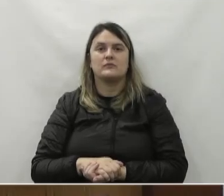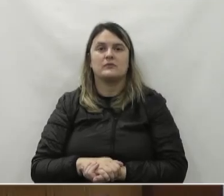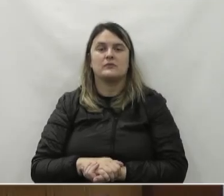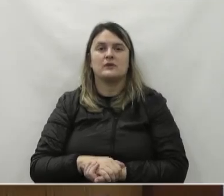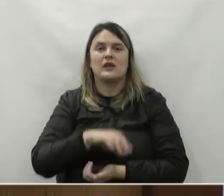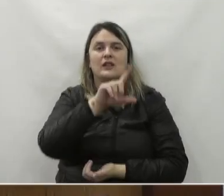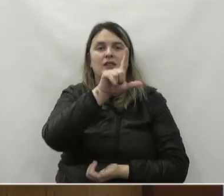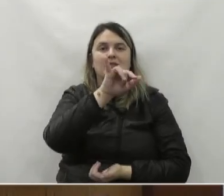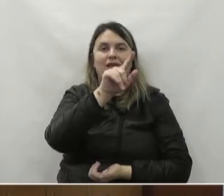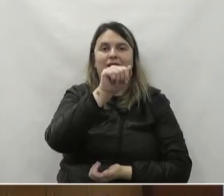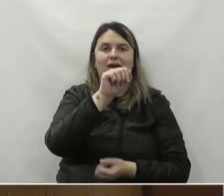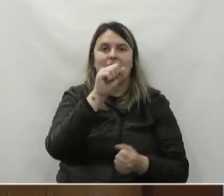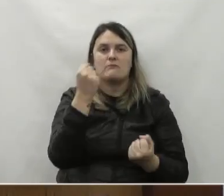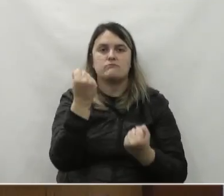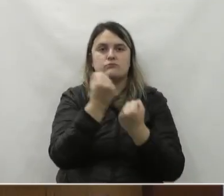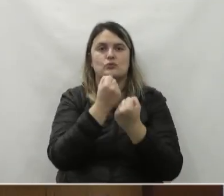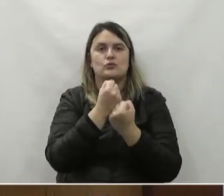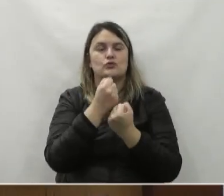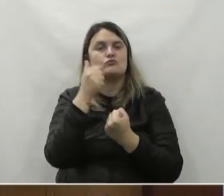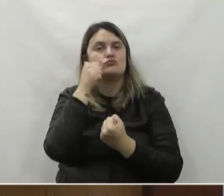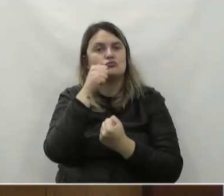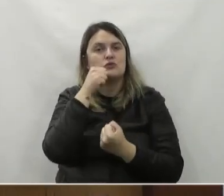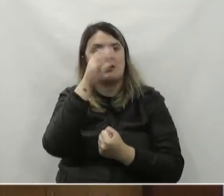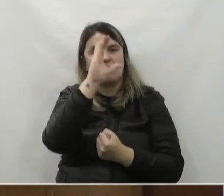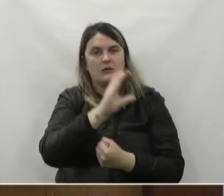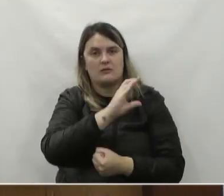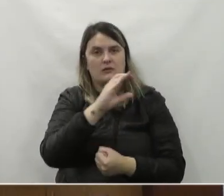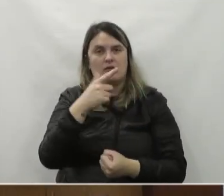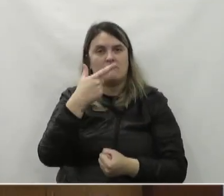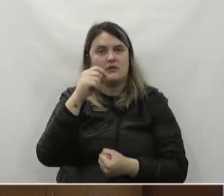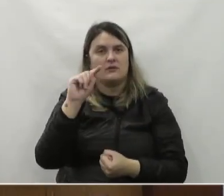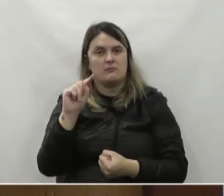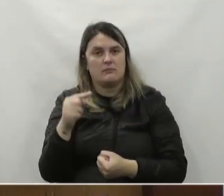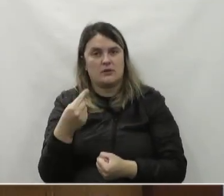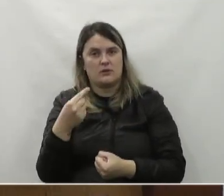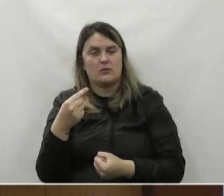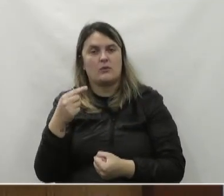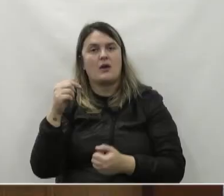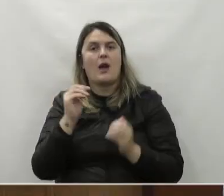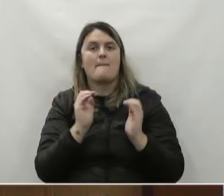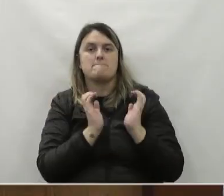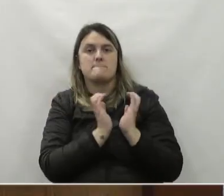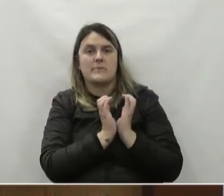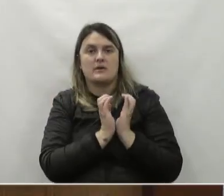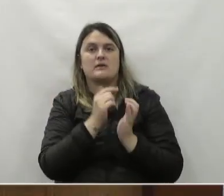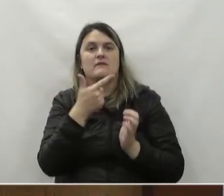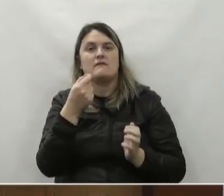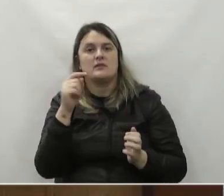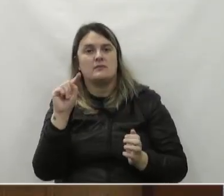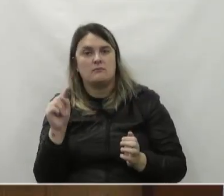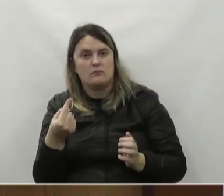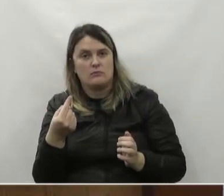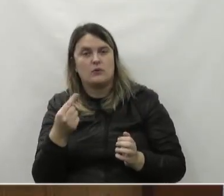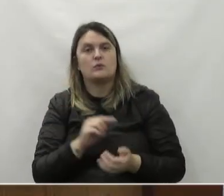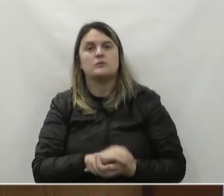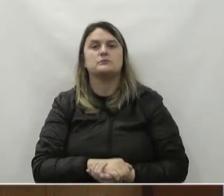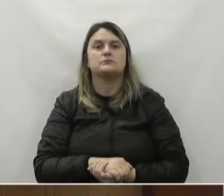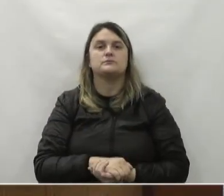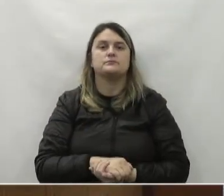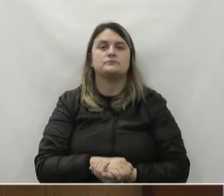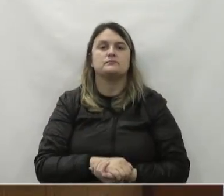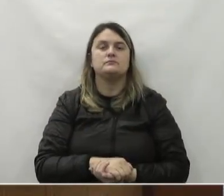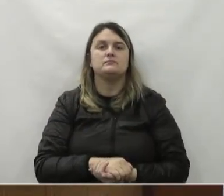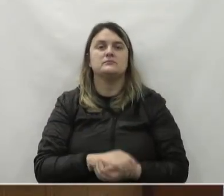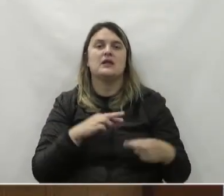Assistência das Senhoras Católicas, né, R$20 mil, a nossa APAI, o valor de R$20 mil, e a